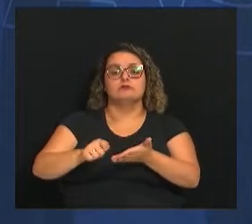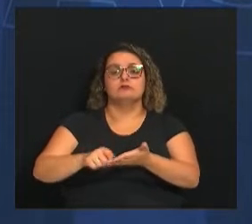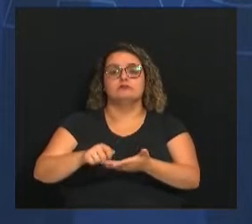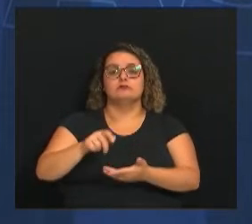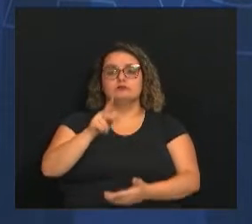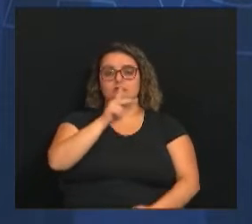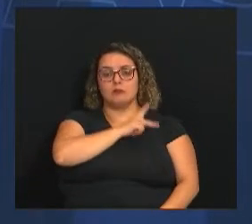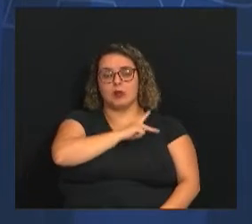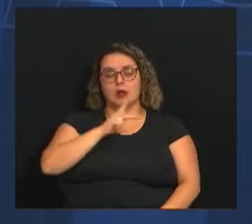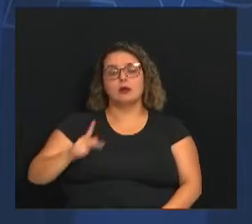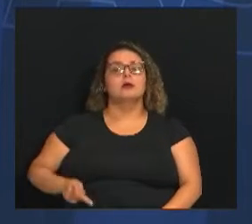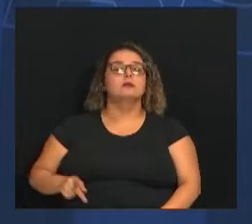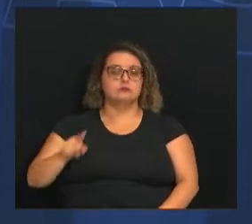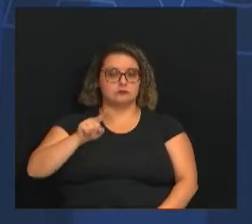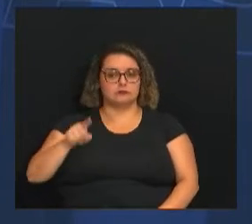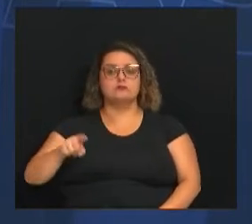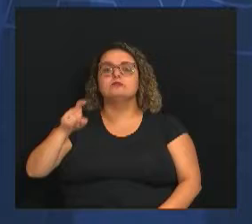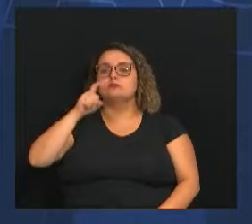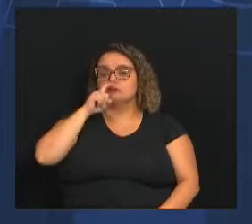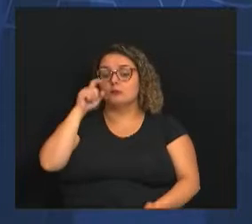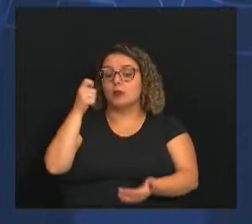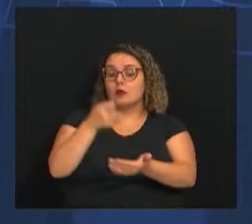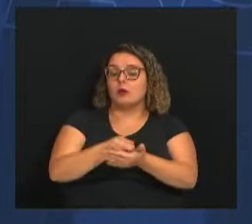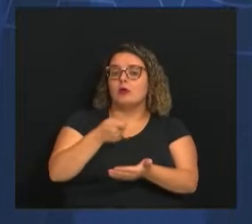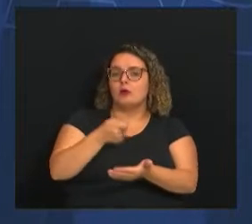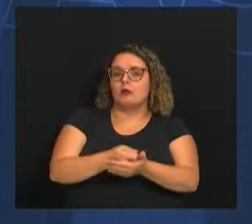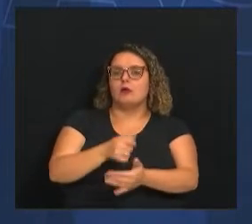Carlos, sobre a obrigatoriedade da